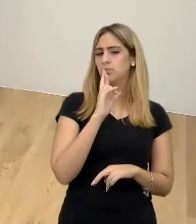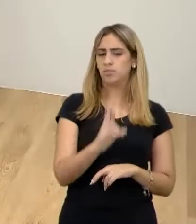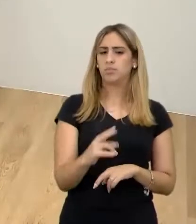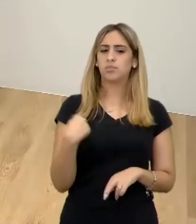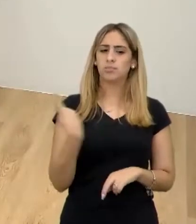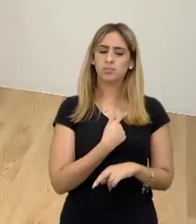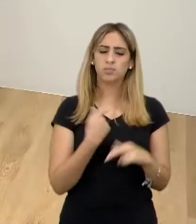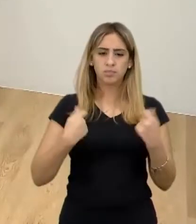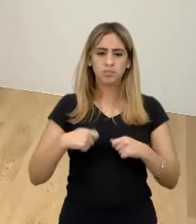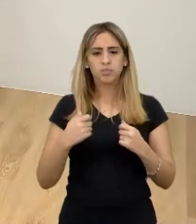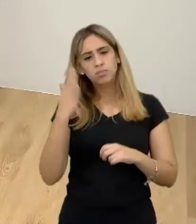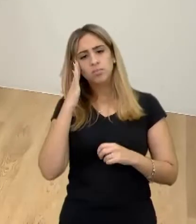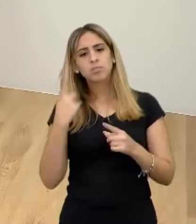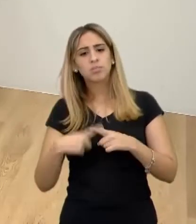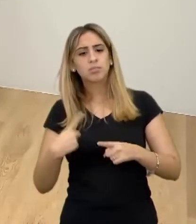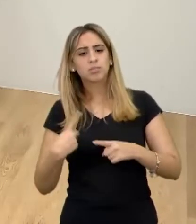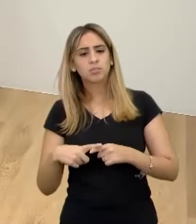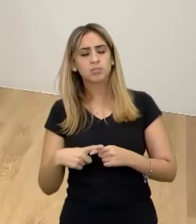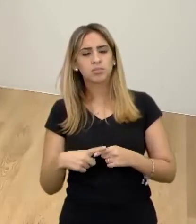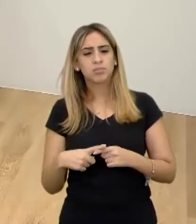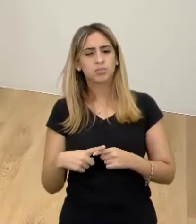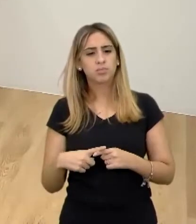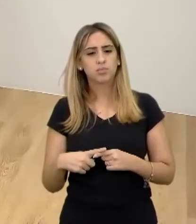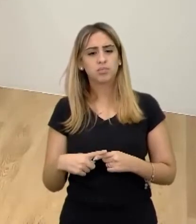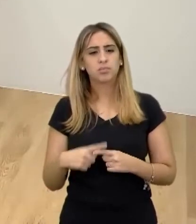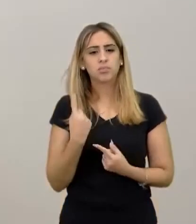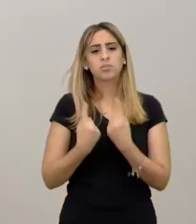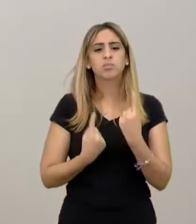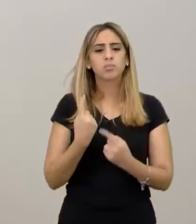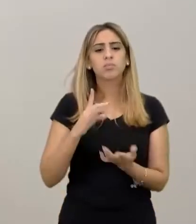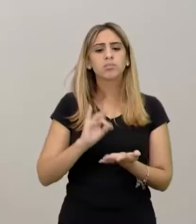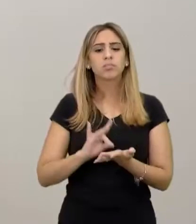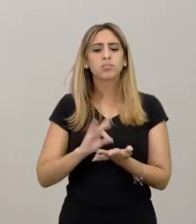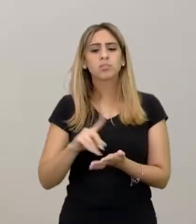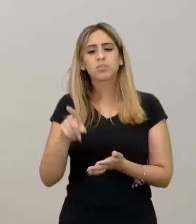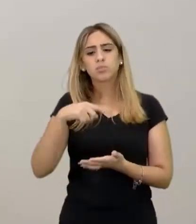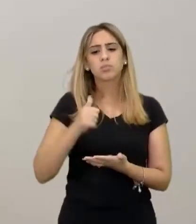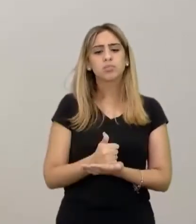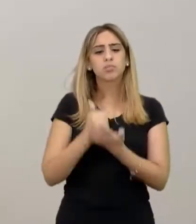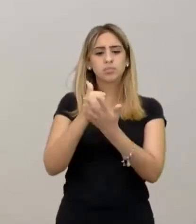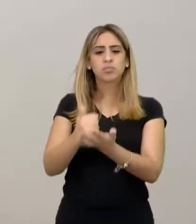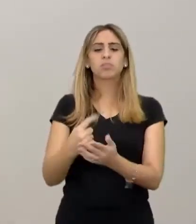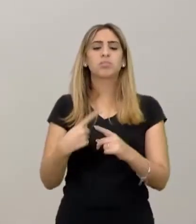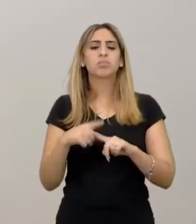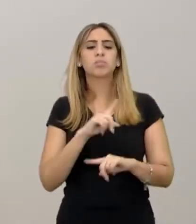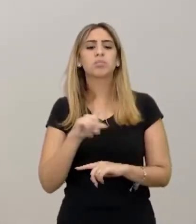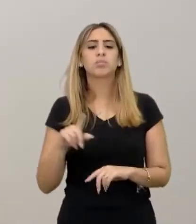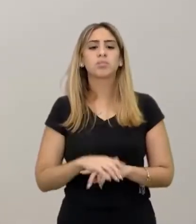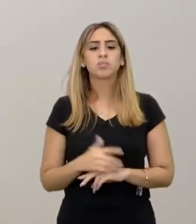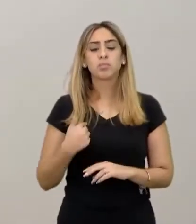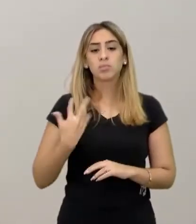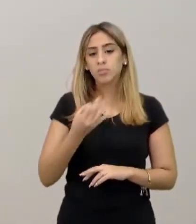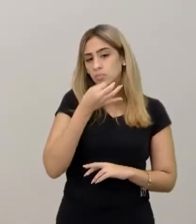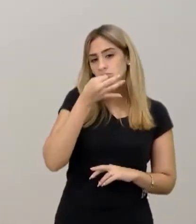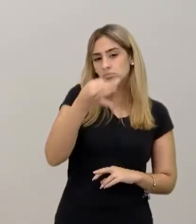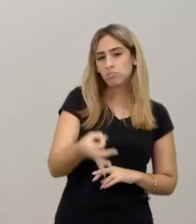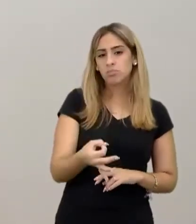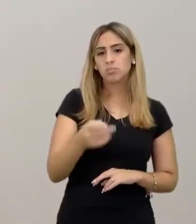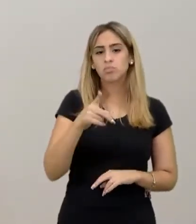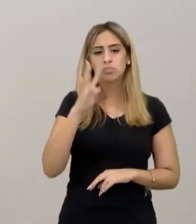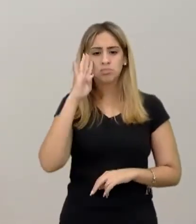gente precisa saber não por quê, né? Quais fatos levaram a esse não. Somos pessoas muito críticas,